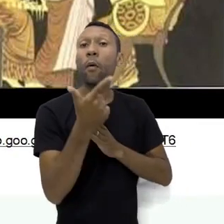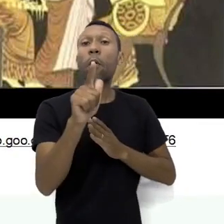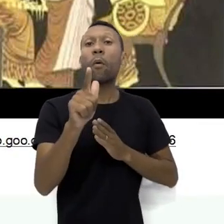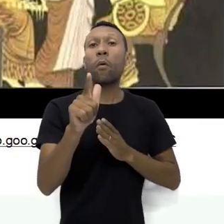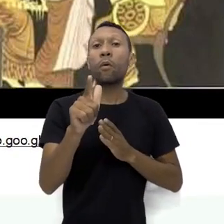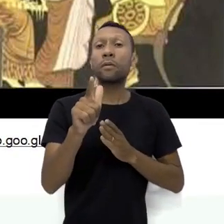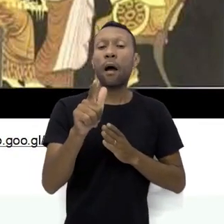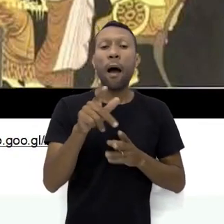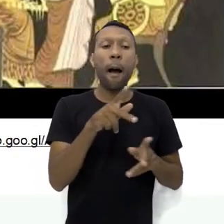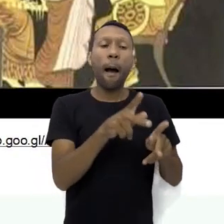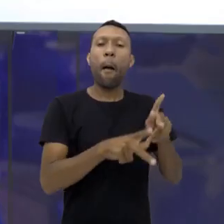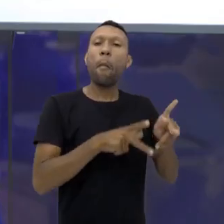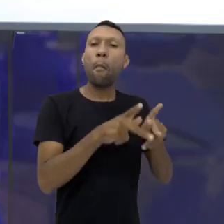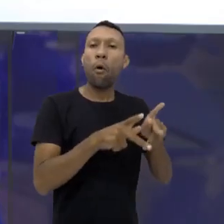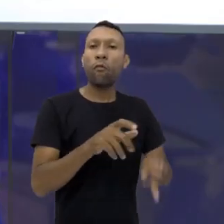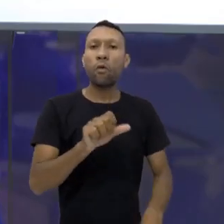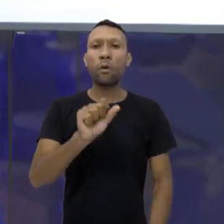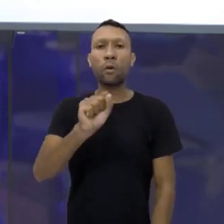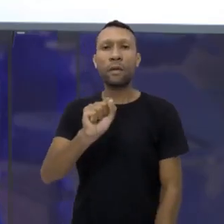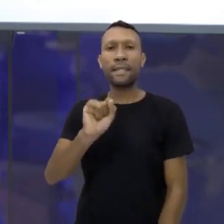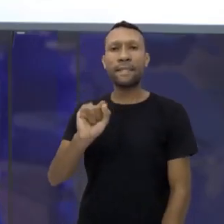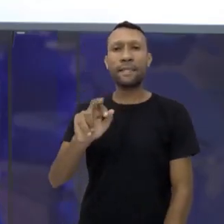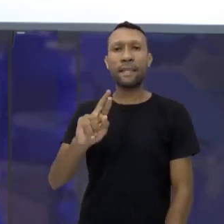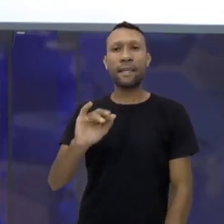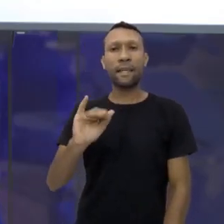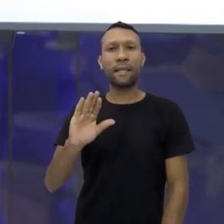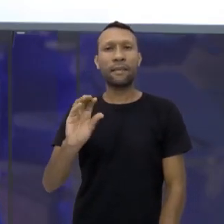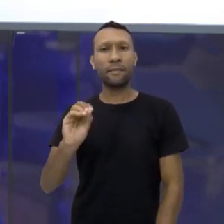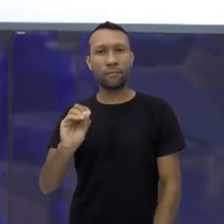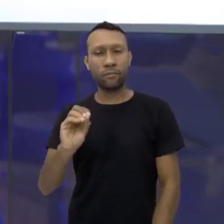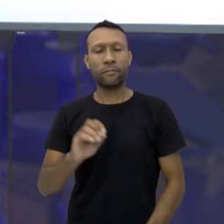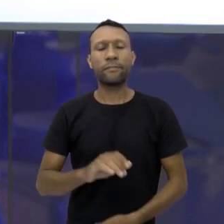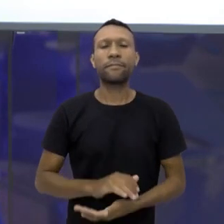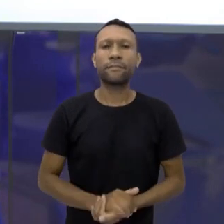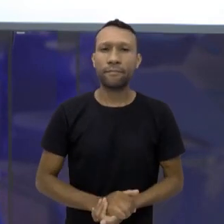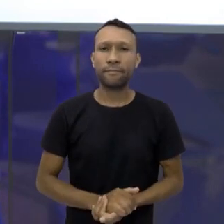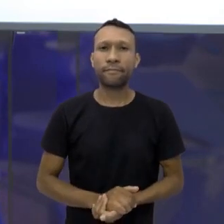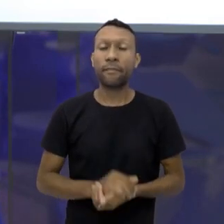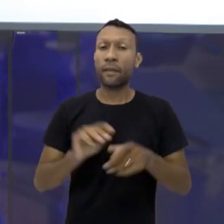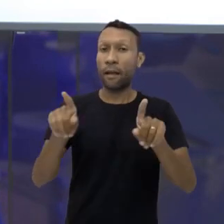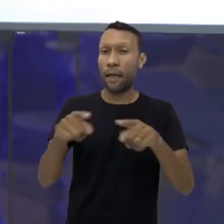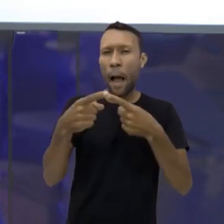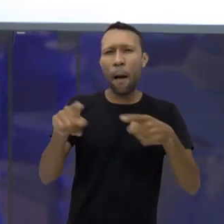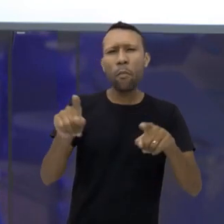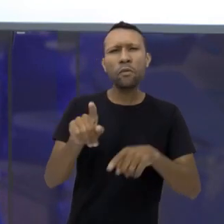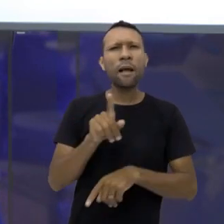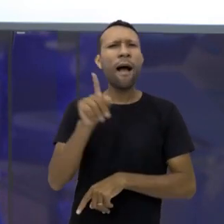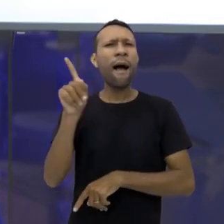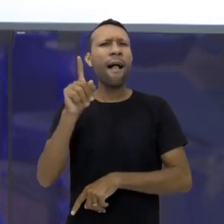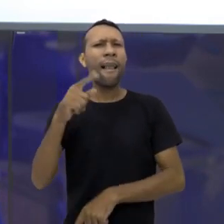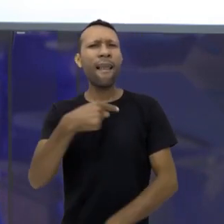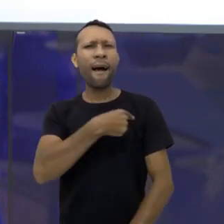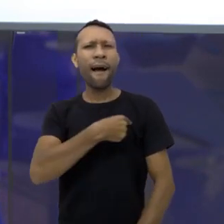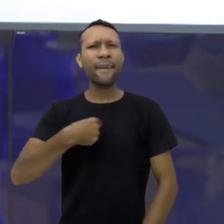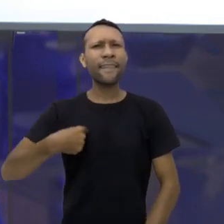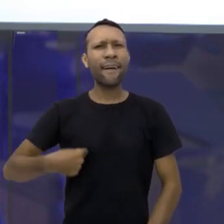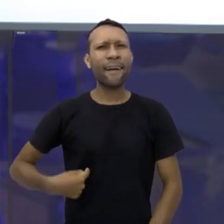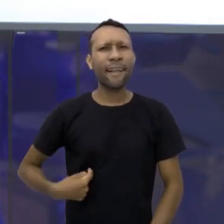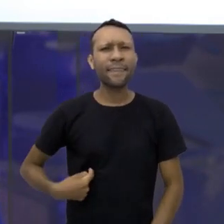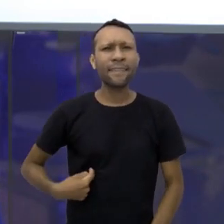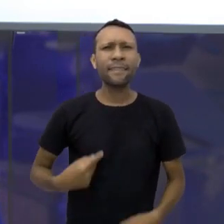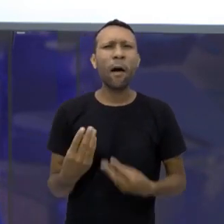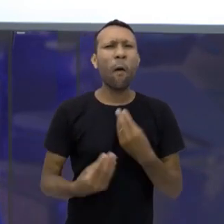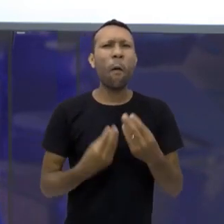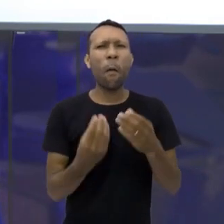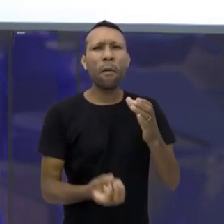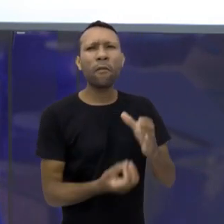pertenceram ao povo assírio. Então vamos lá. E a música na China? Como aconteceu a música